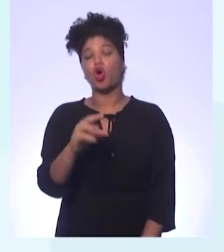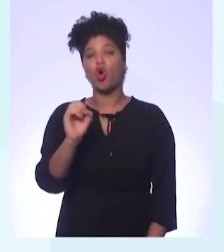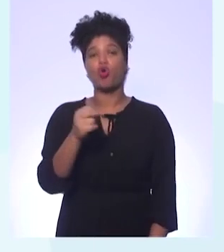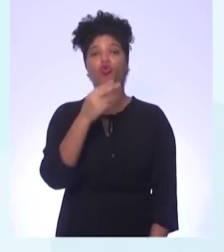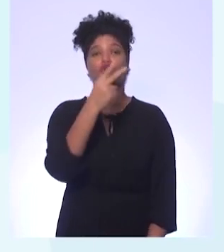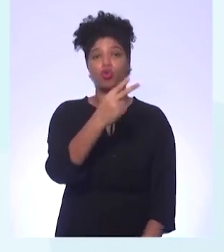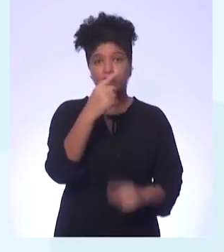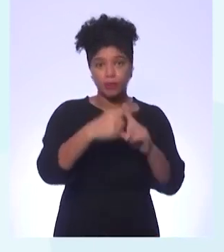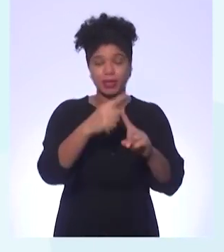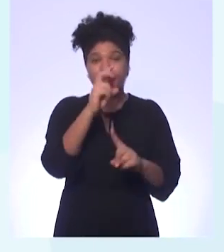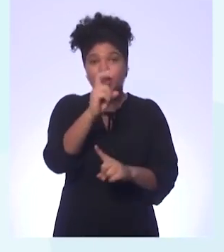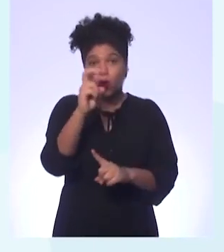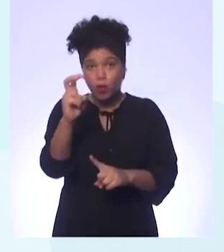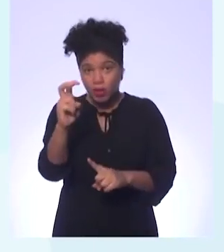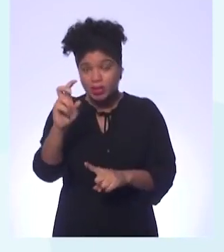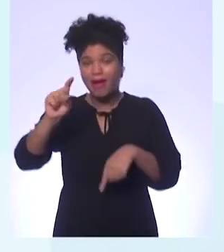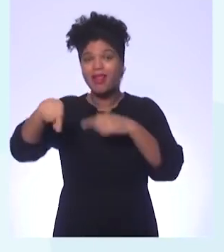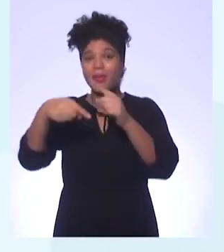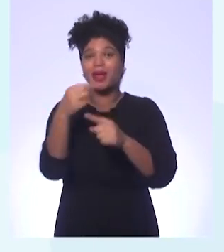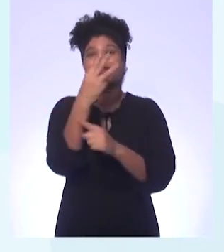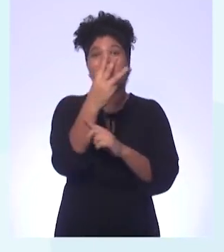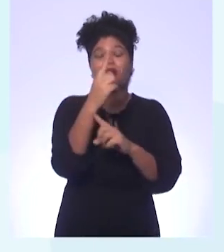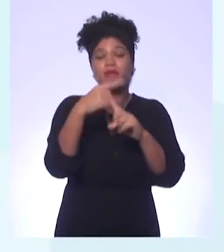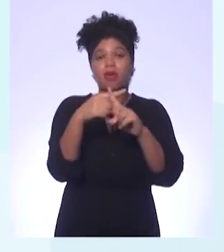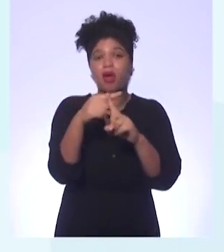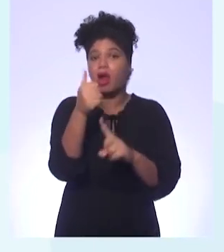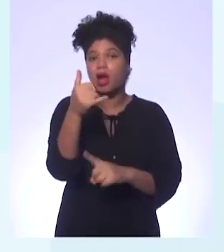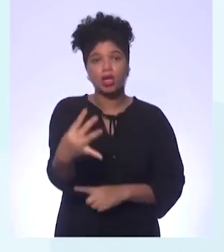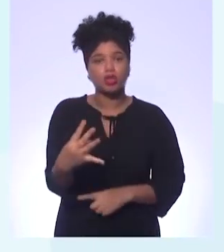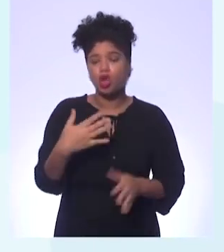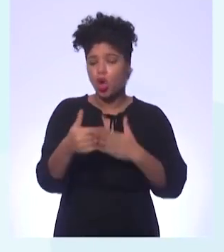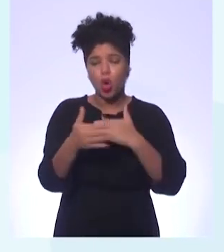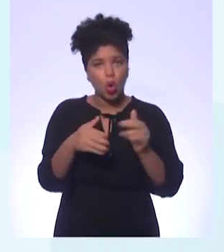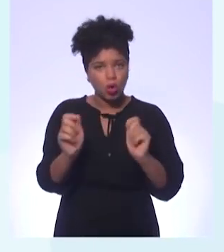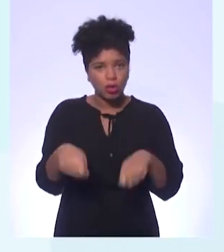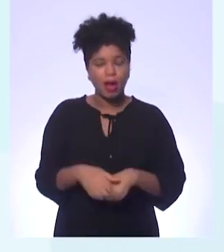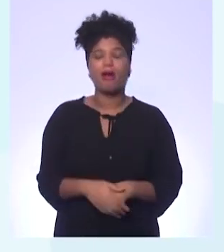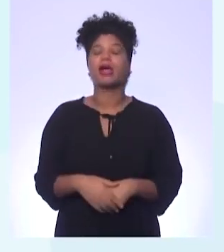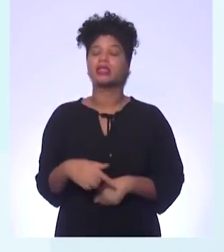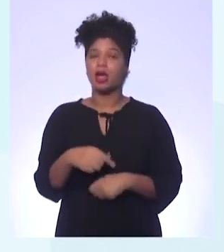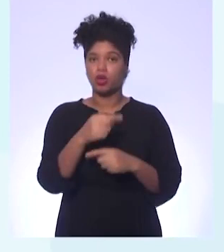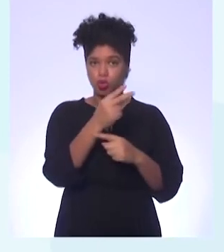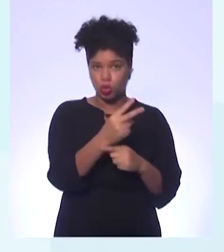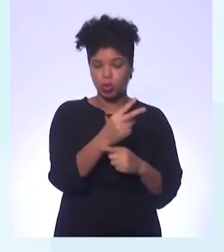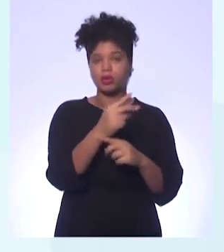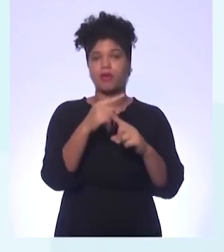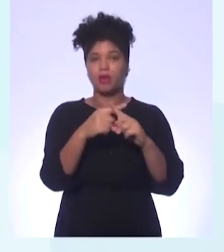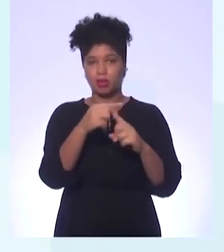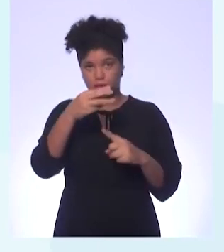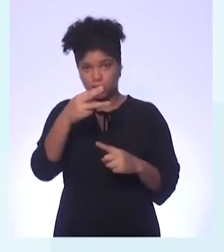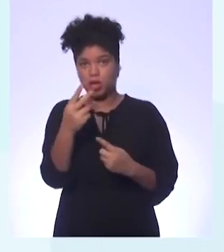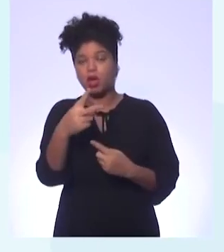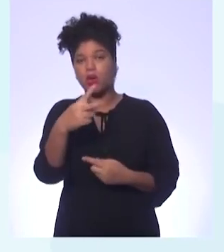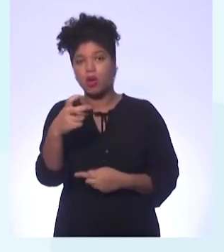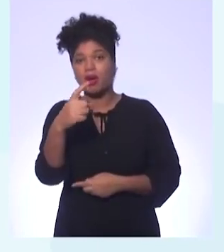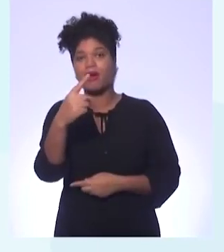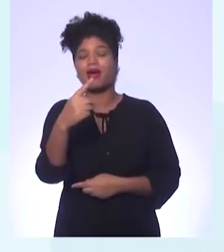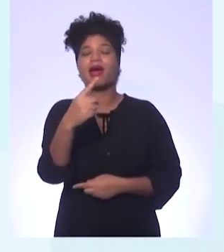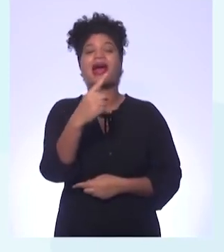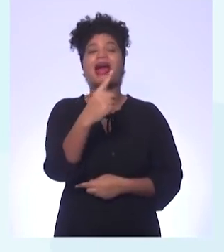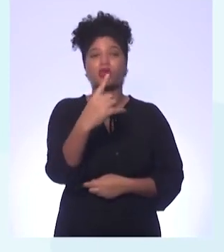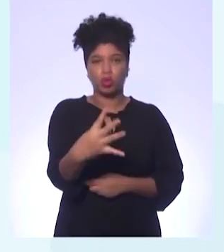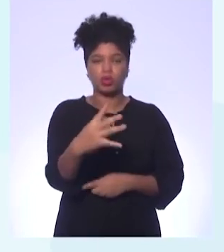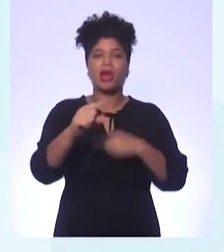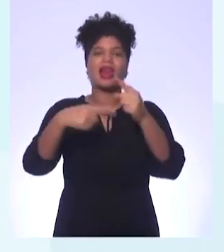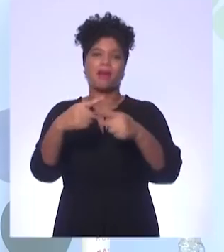vezes 55, depois 3,14. Tanto faz a ordem. Eu preferi fazer 2 vezes 3,14, que era mais fácil, e depois vezes o 55.